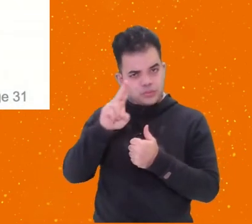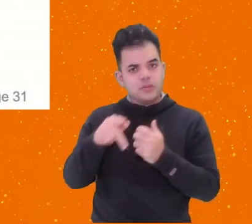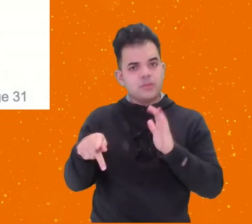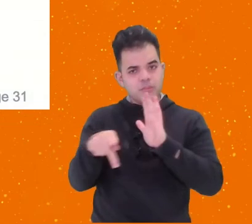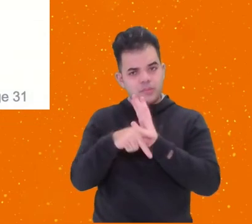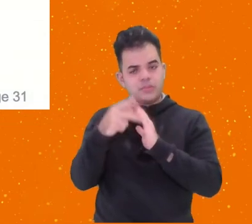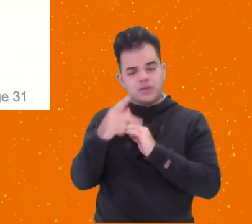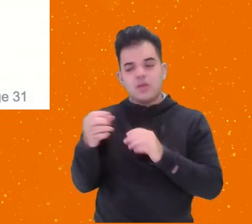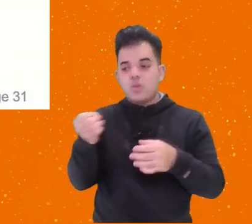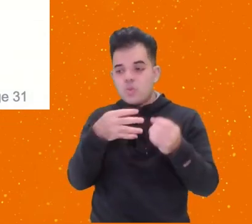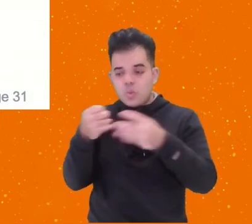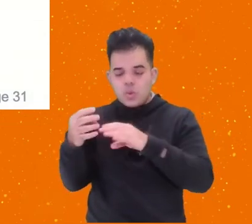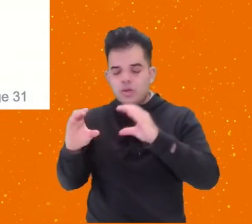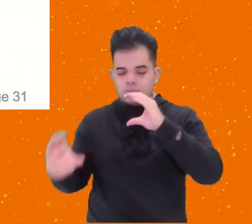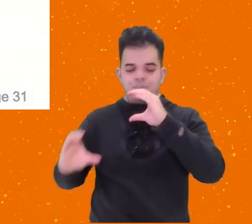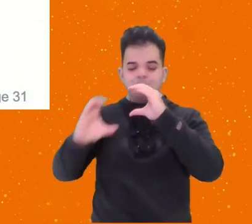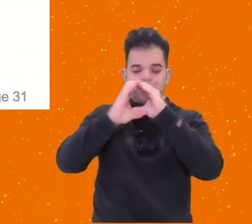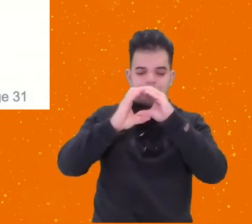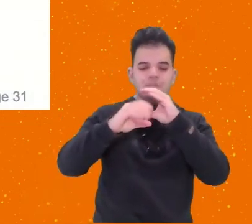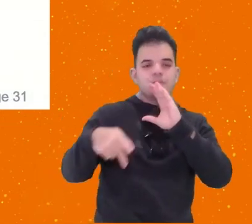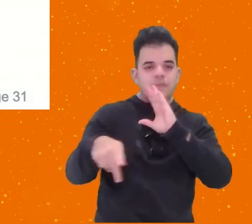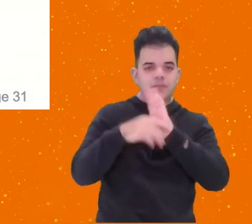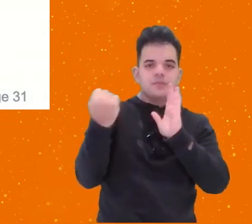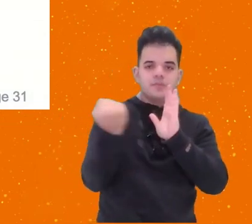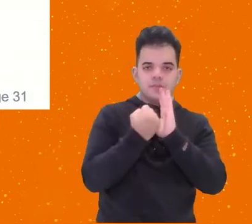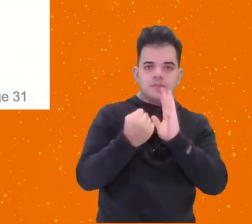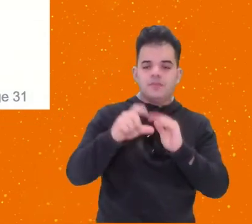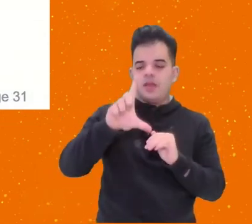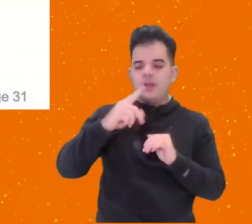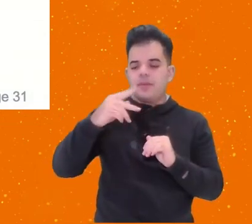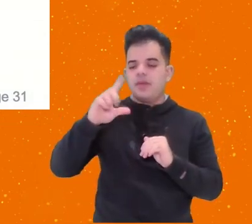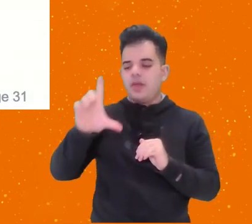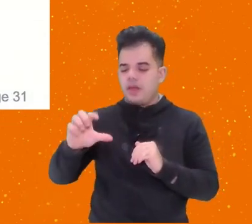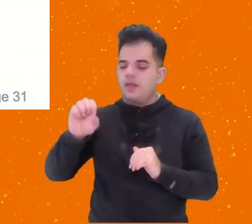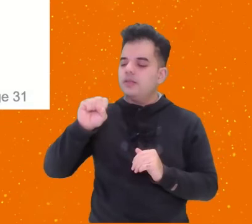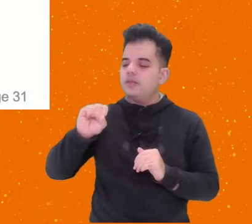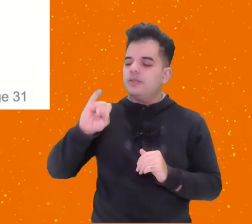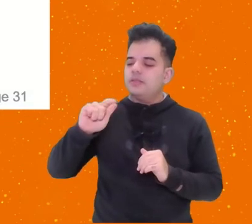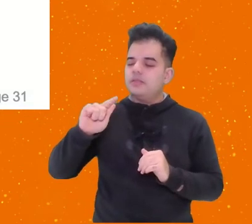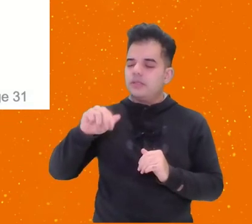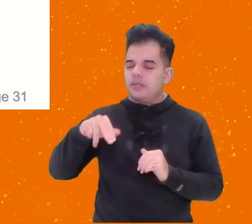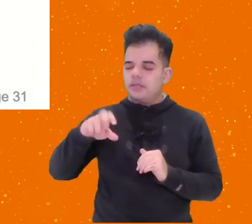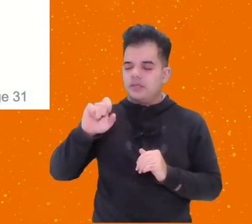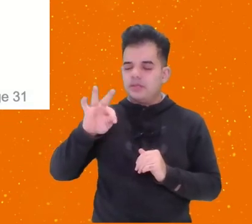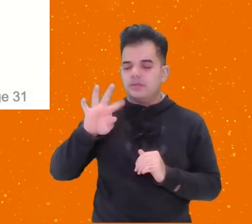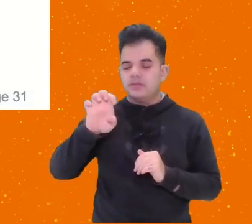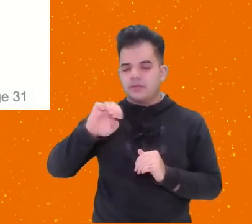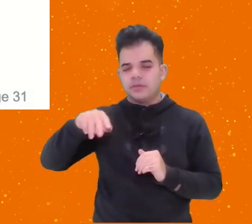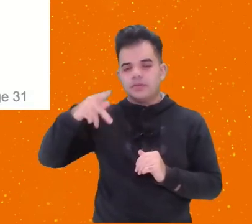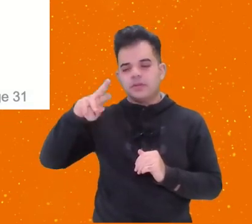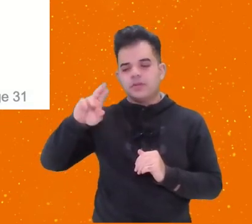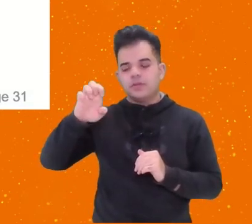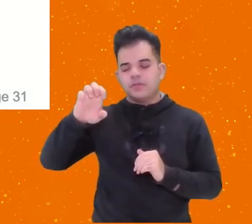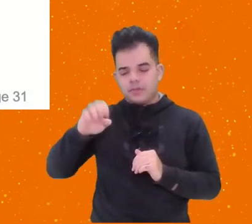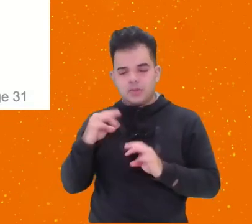dessas novas lentes, né? Dessa linha da Signature Prime, do LPL para sensores de grande formato. Não